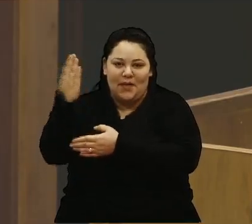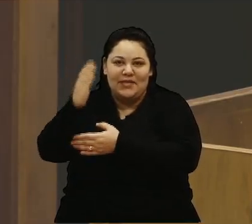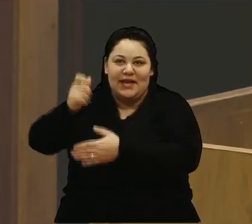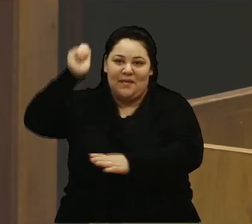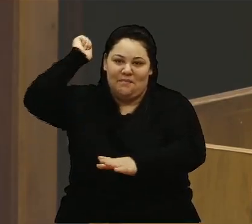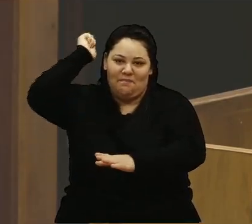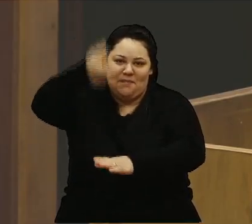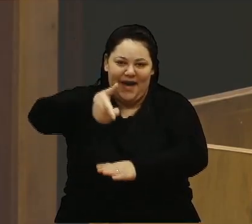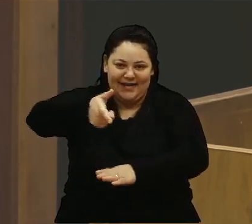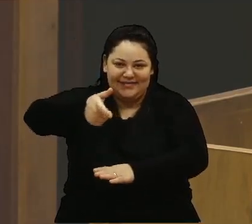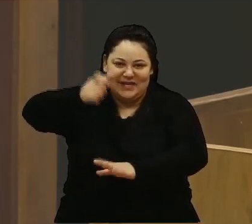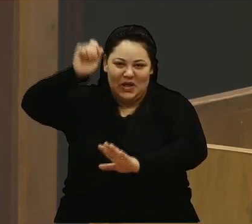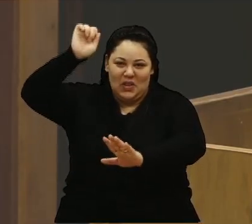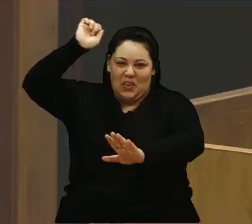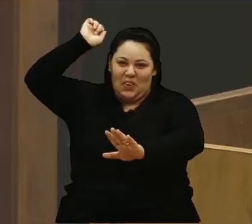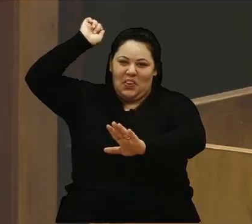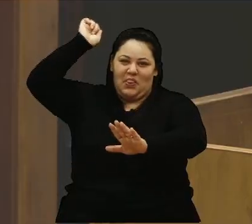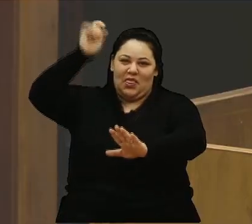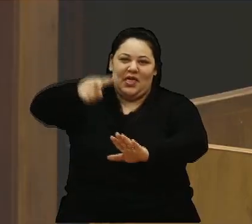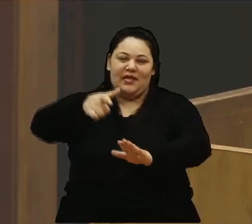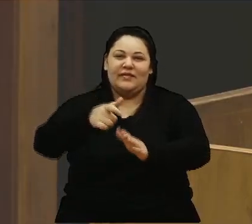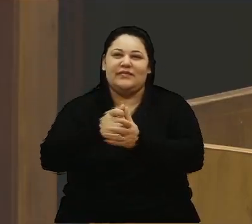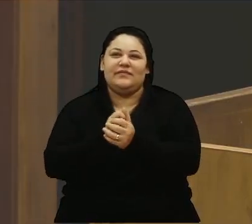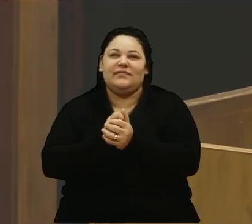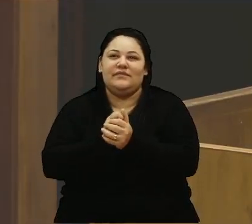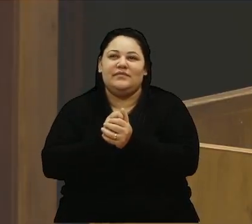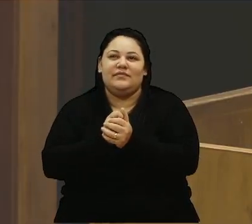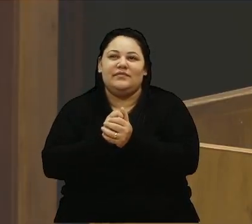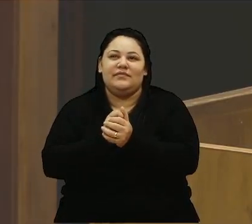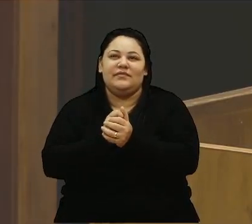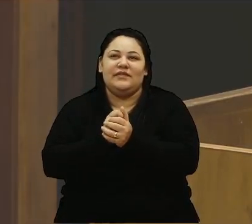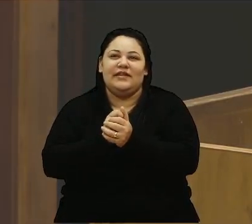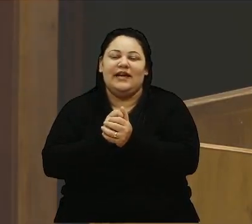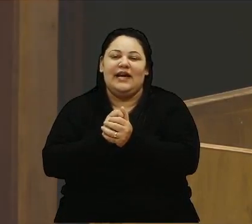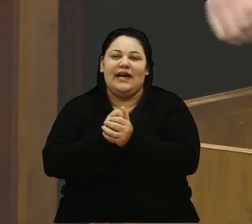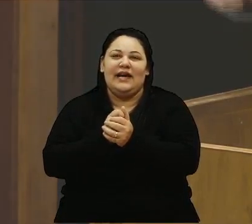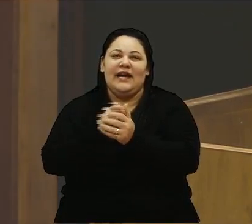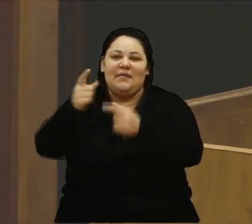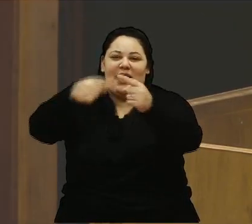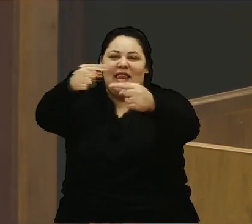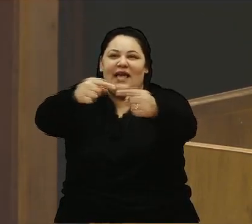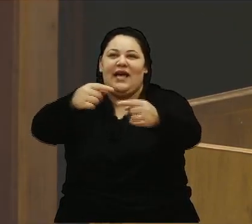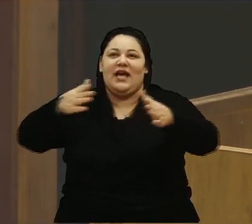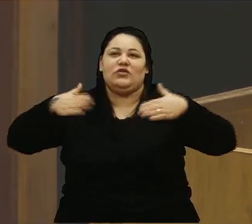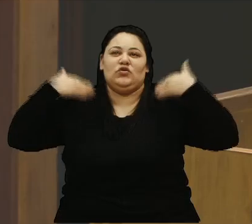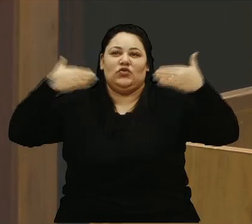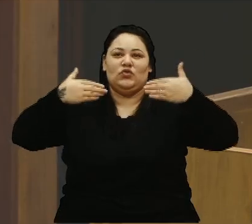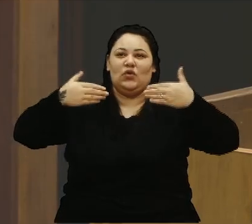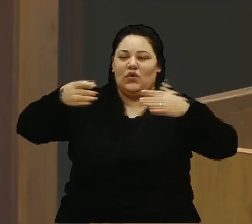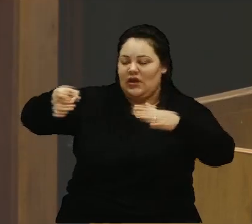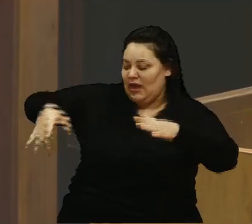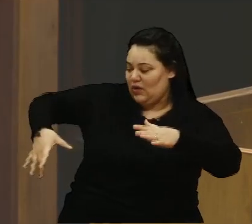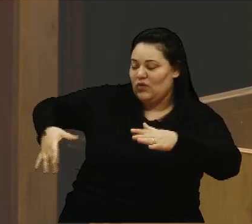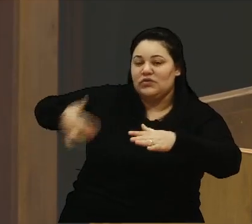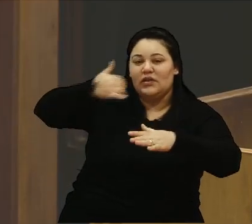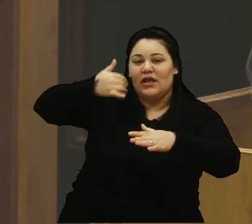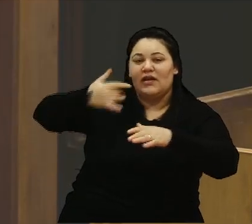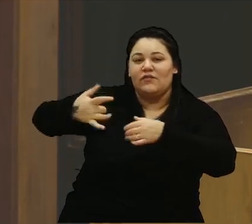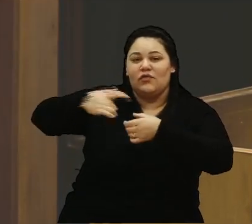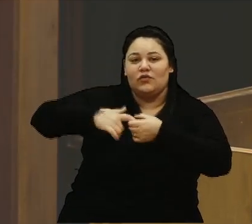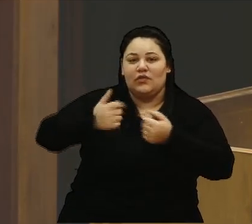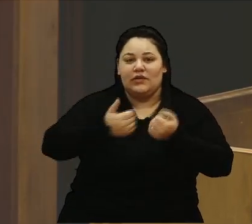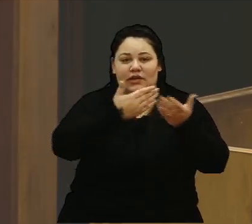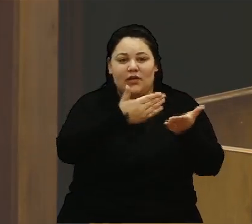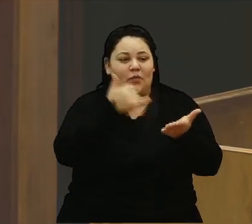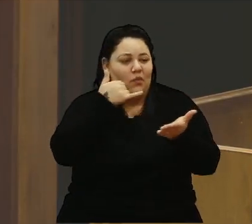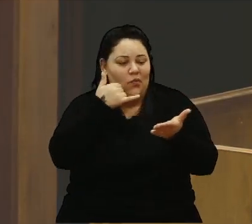cima dele, uns 30 metros, ele está na minha frente. Passou por ele, um pedaço de pau, caiu no chão, assustou e largou o telefone. Quando voltou o telefone, entreguei para a moça, ela estava aos